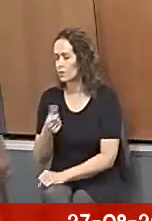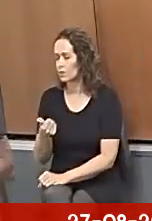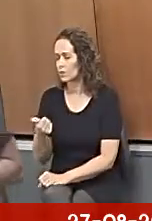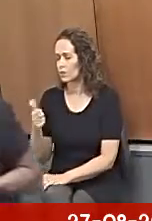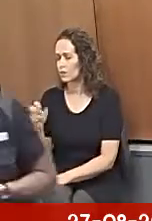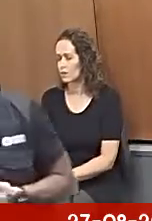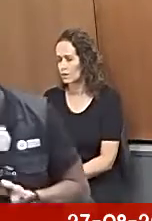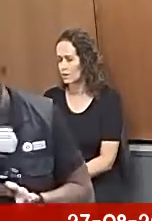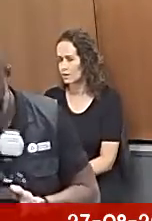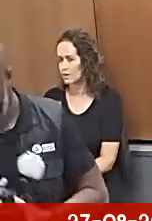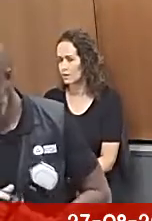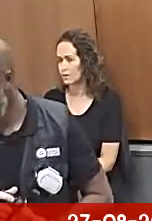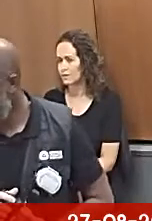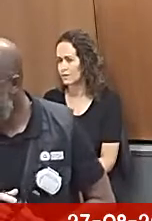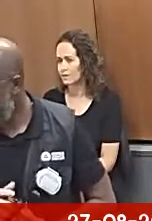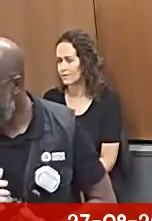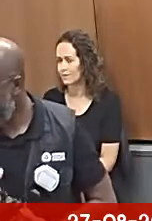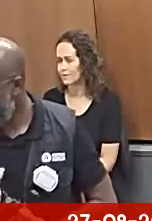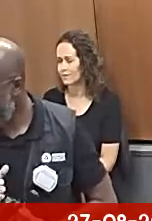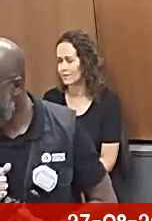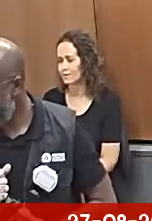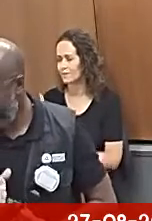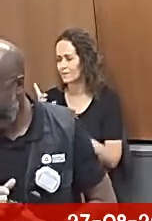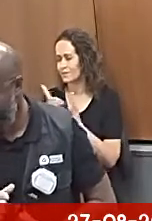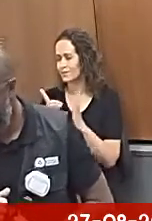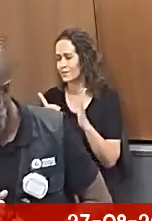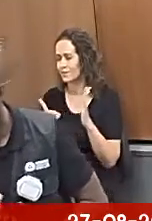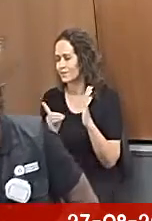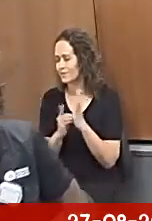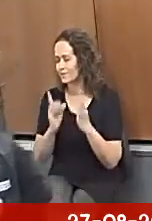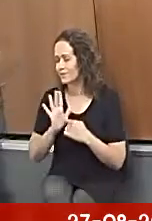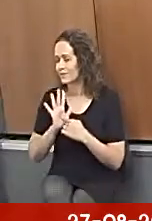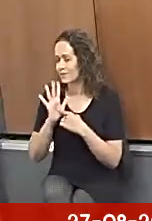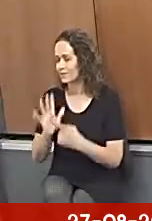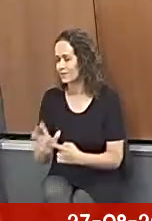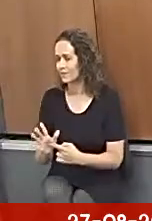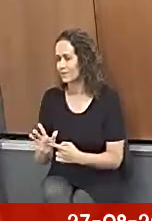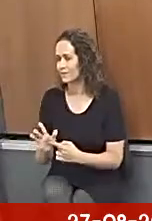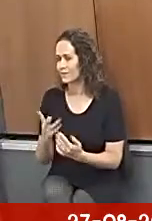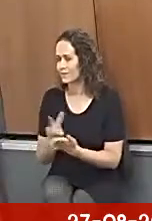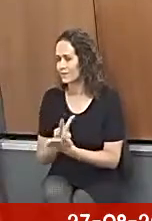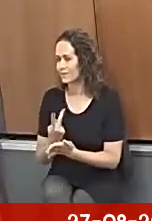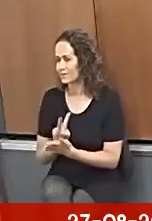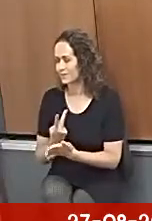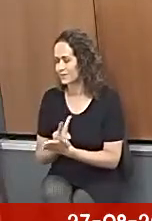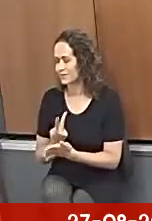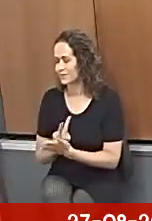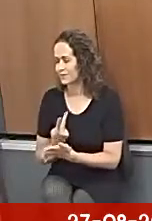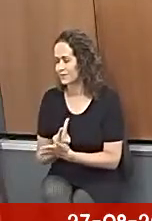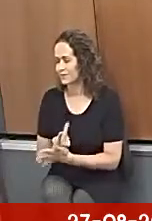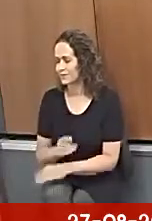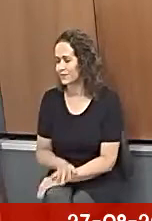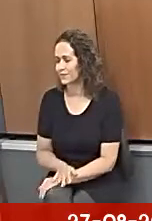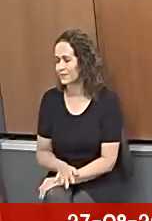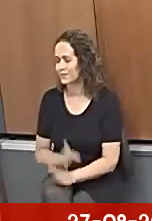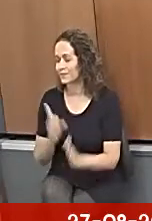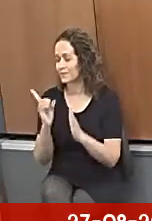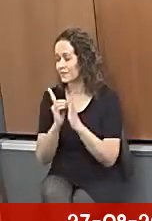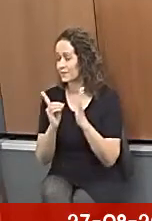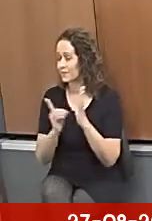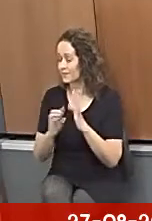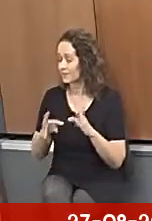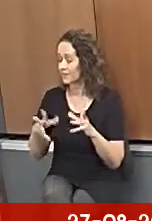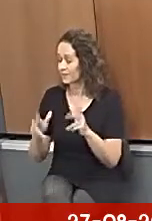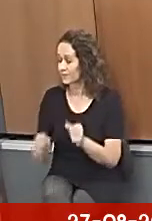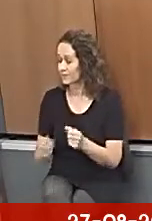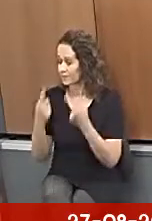tem no corpo do decreto ele menciona a lei de forma equivocada e aprovada lá será que passou ao crivo de todo mundo um decreto que é